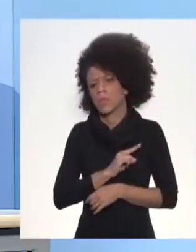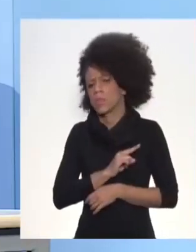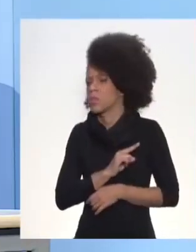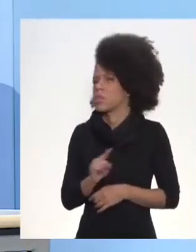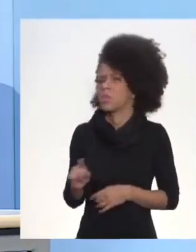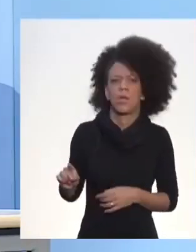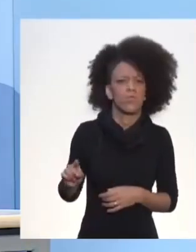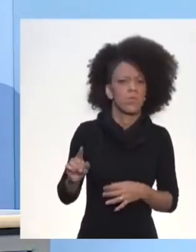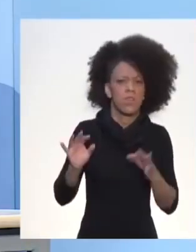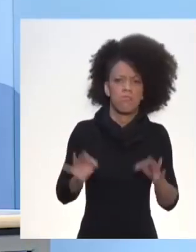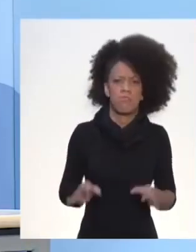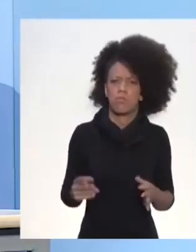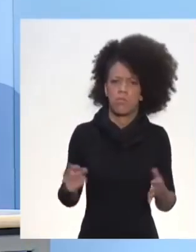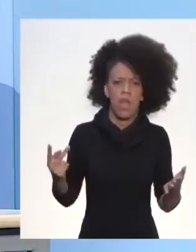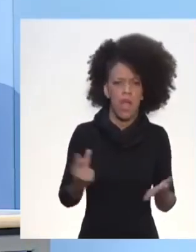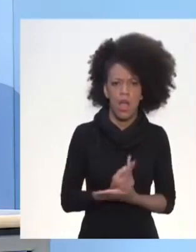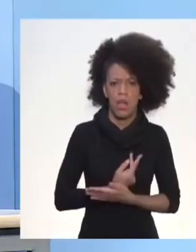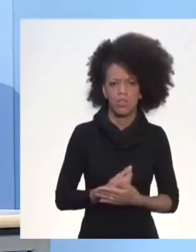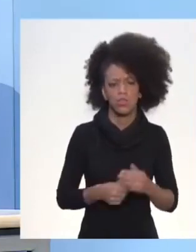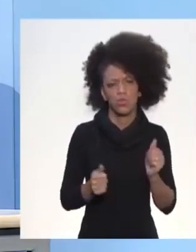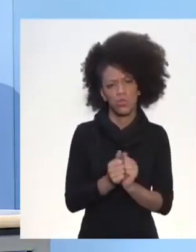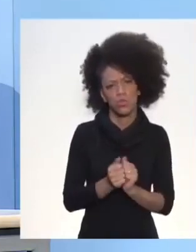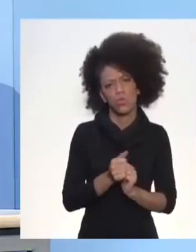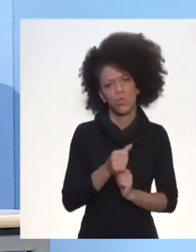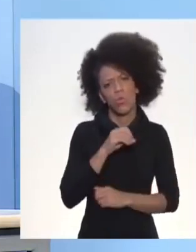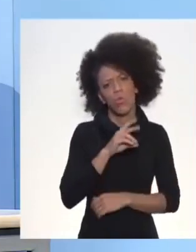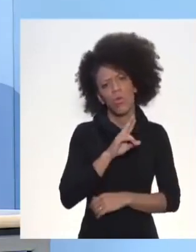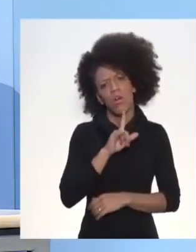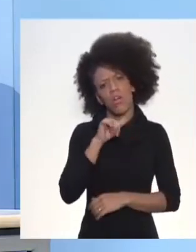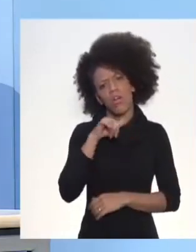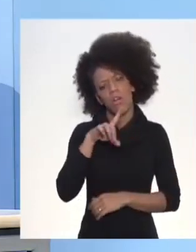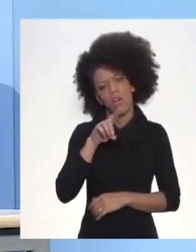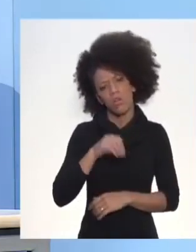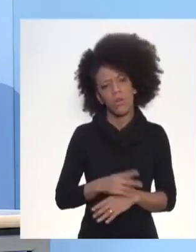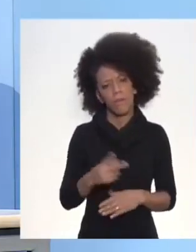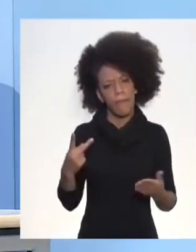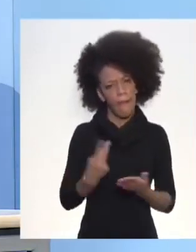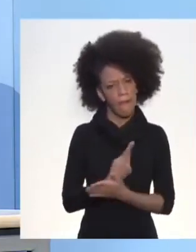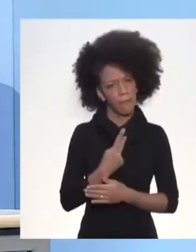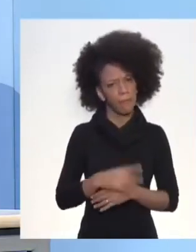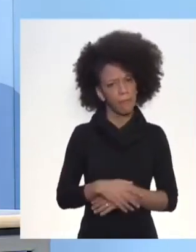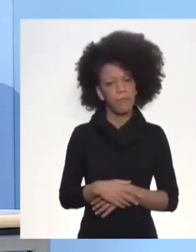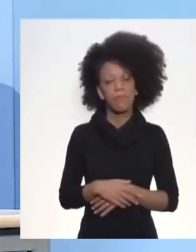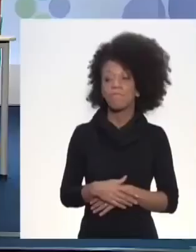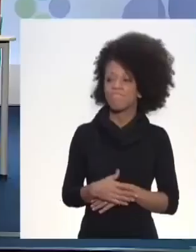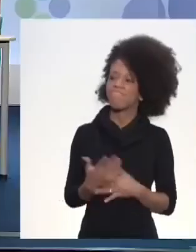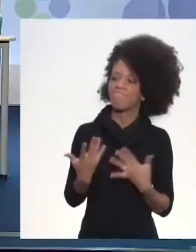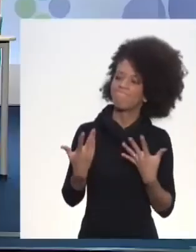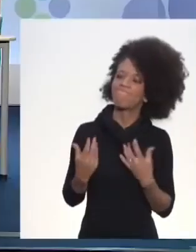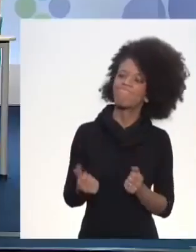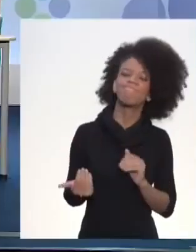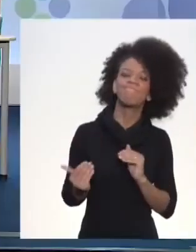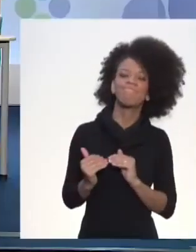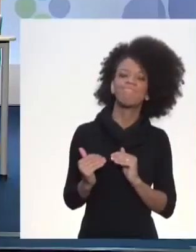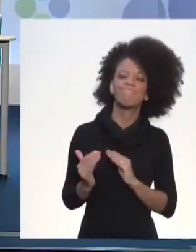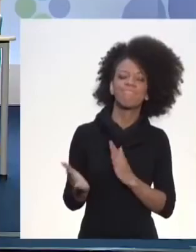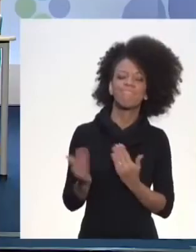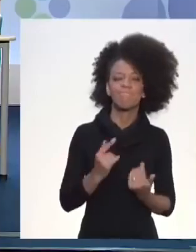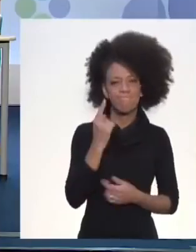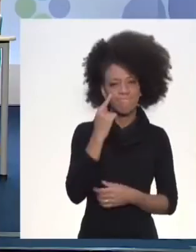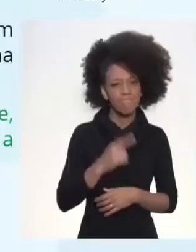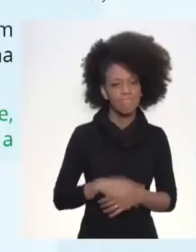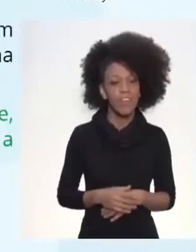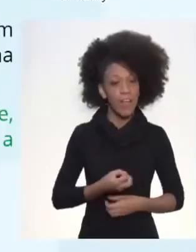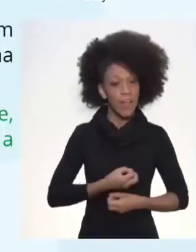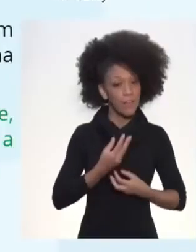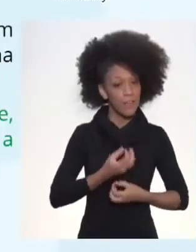correta, juntamente aí com o professor Orlando também dizendo que não está correto. Eu concordo com eles. Vamos lá? A